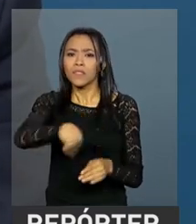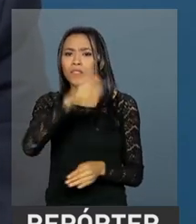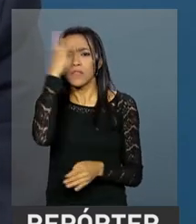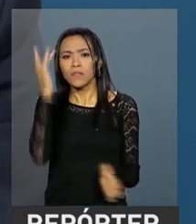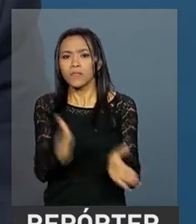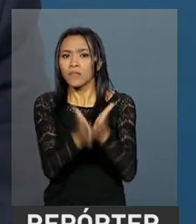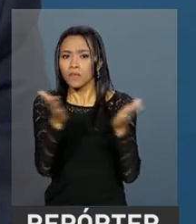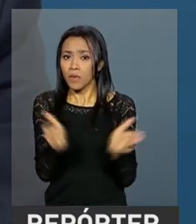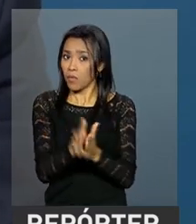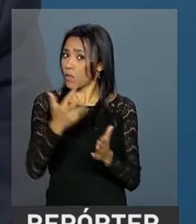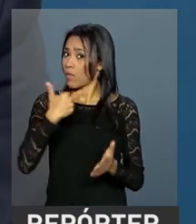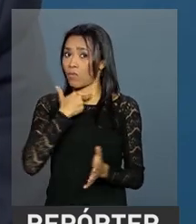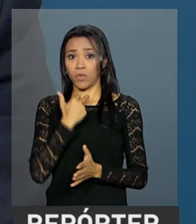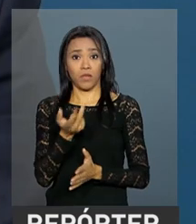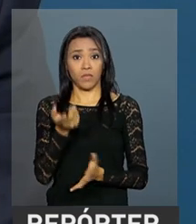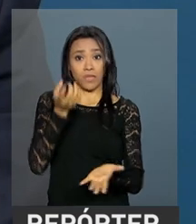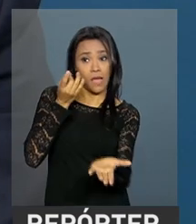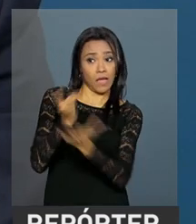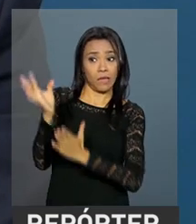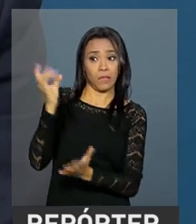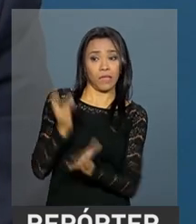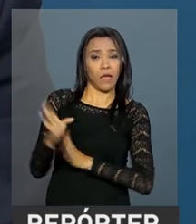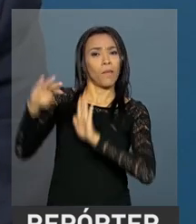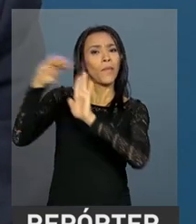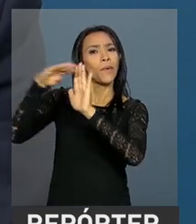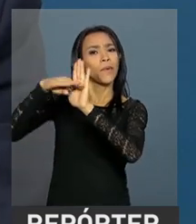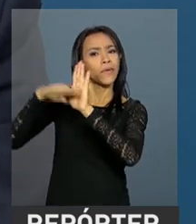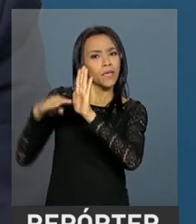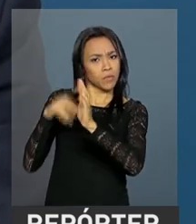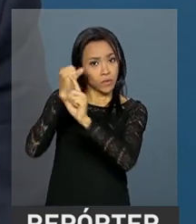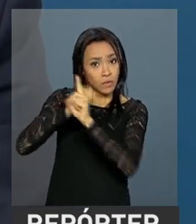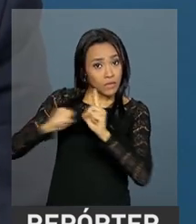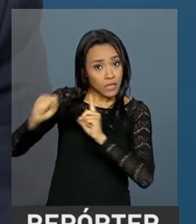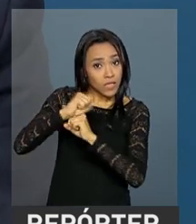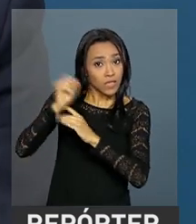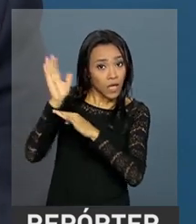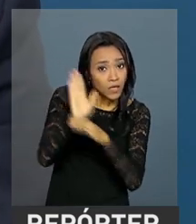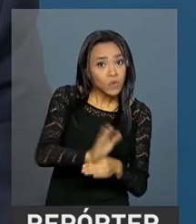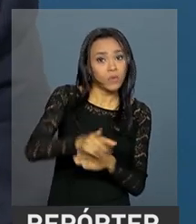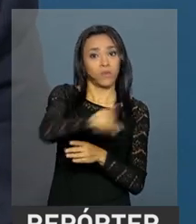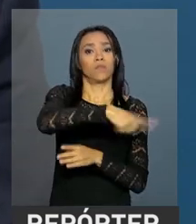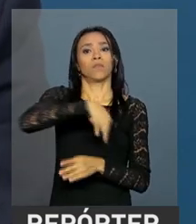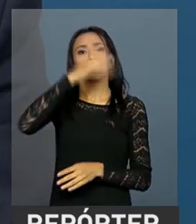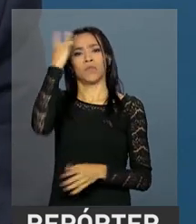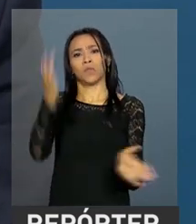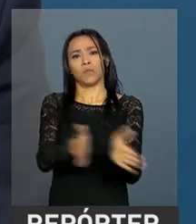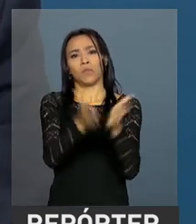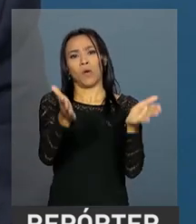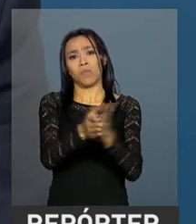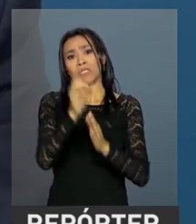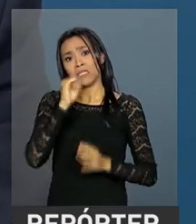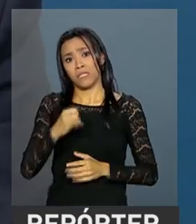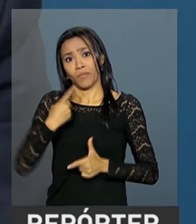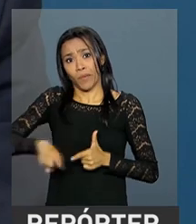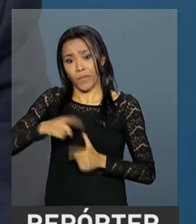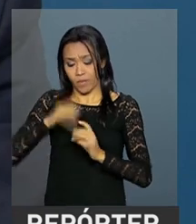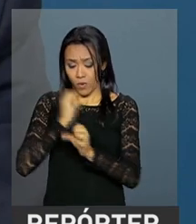nós não podemos eliminar certos programas que alcançam aqueles mais pobres se nós tivermos dificuldades